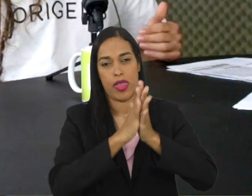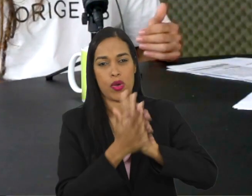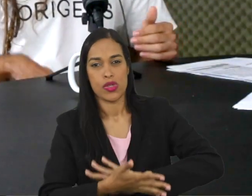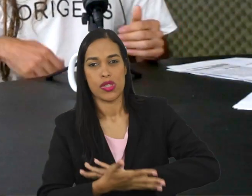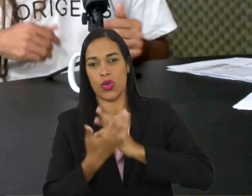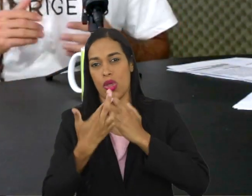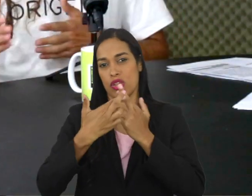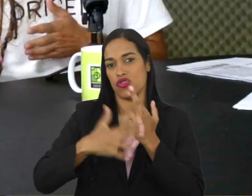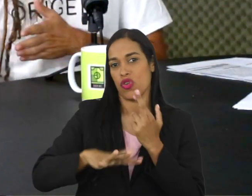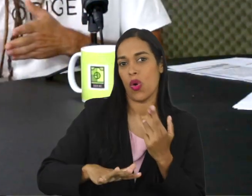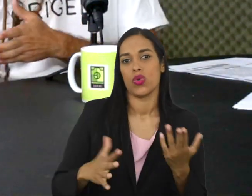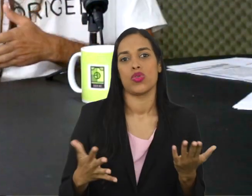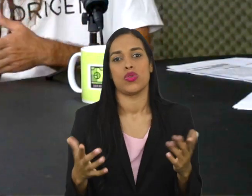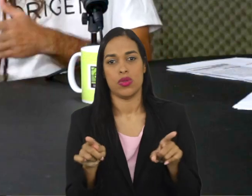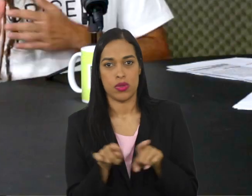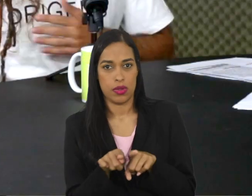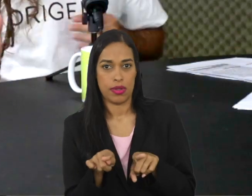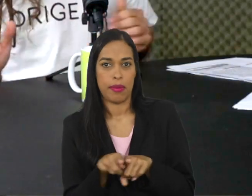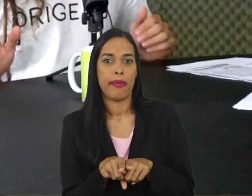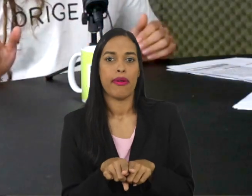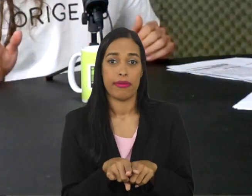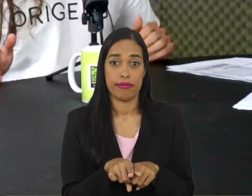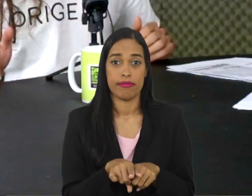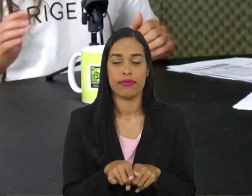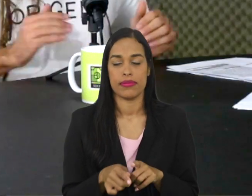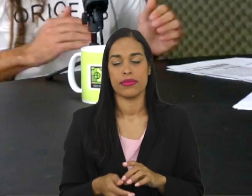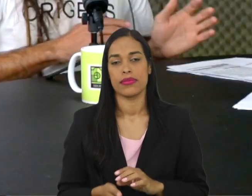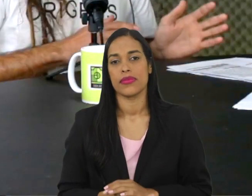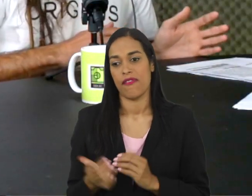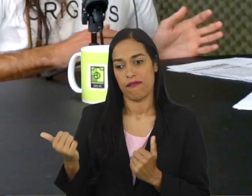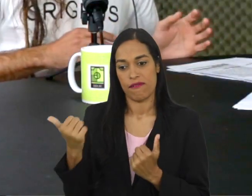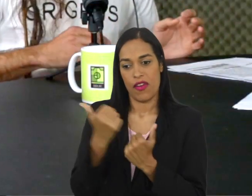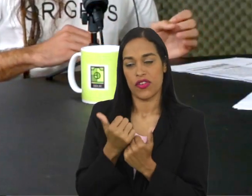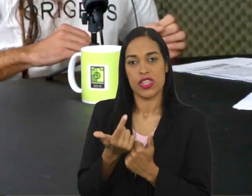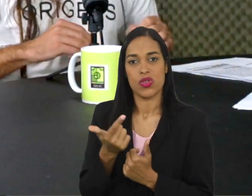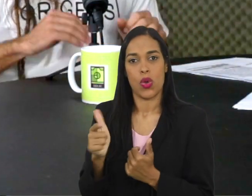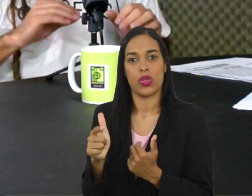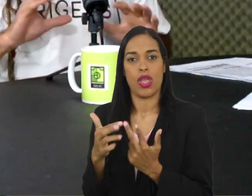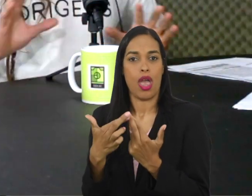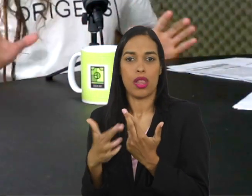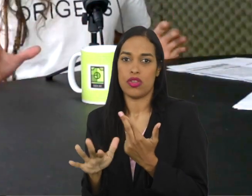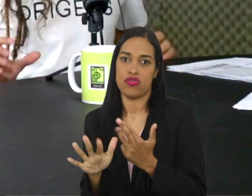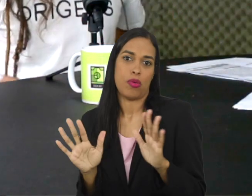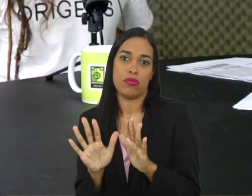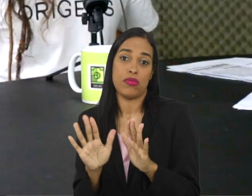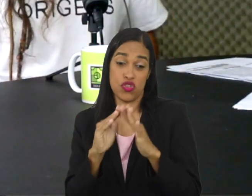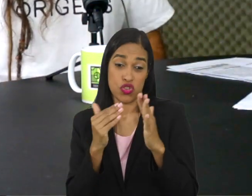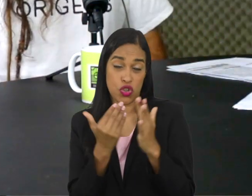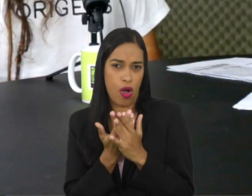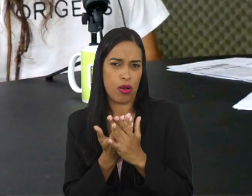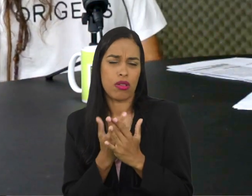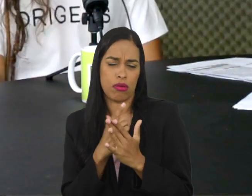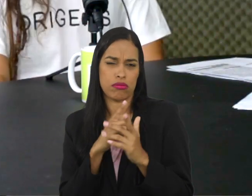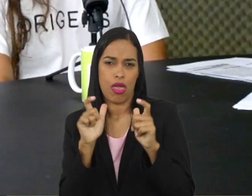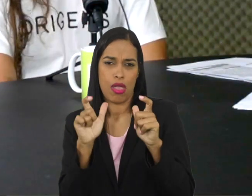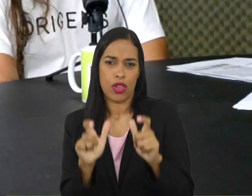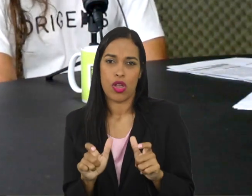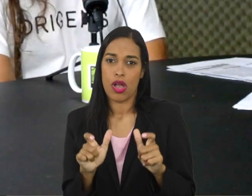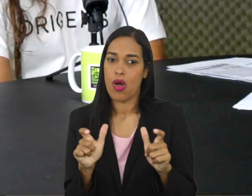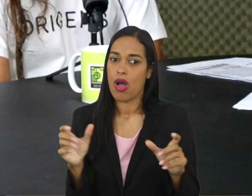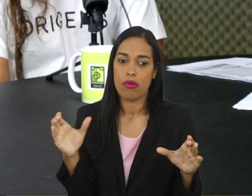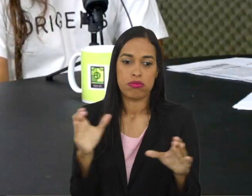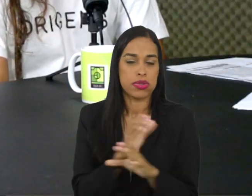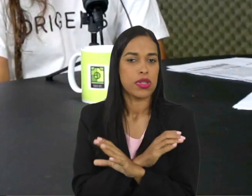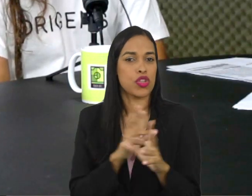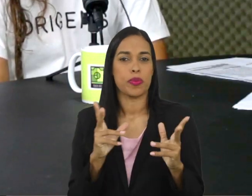também por não estar favorecendo uma religião em detrimento de outros. Eu acho que em escola cabe tudo. A escola é um espaço